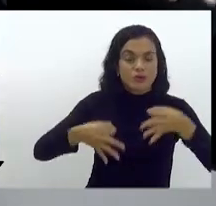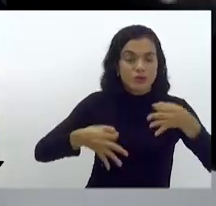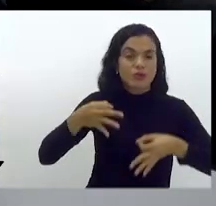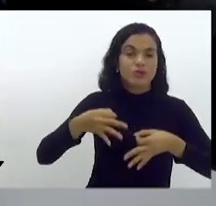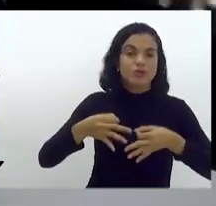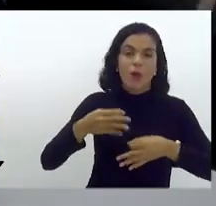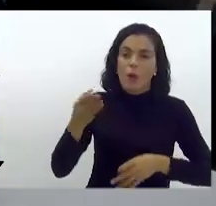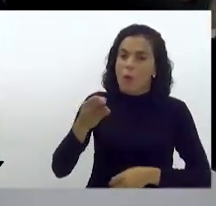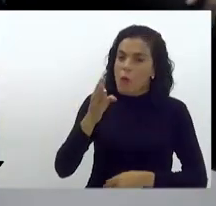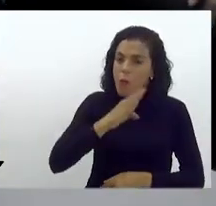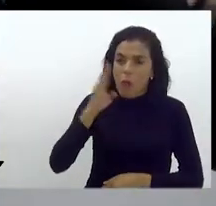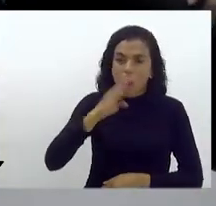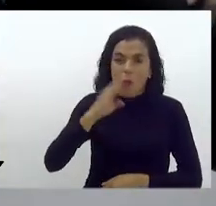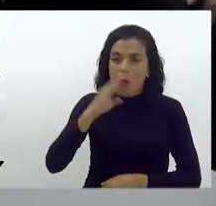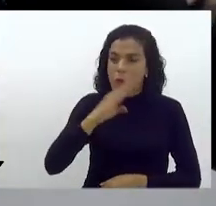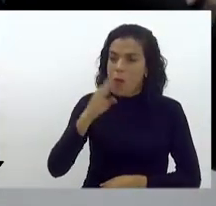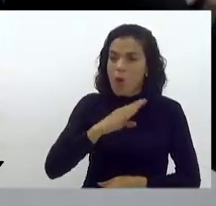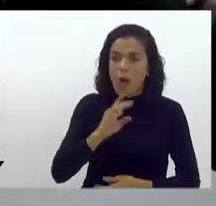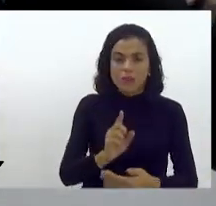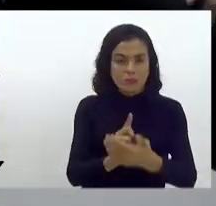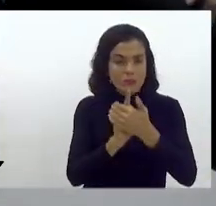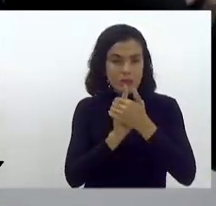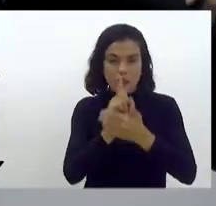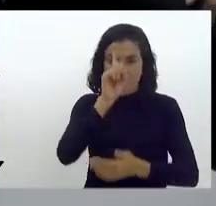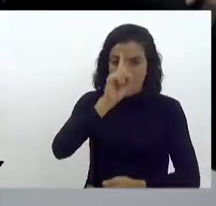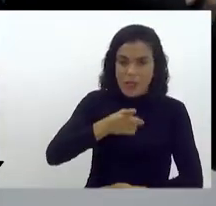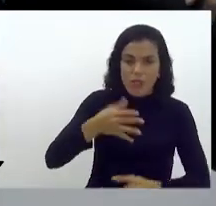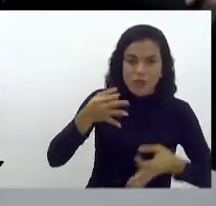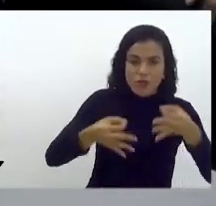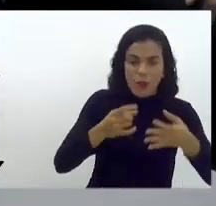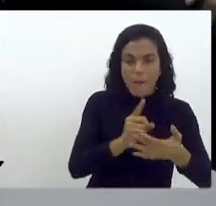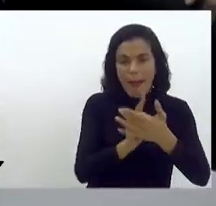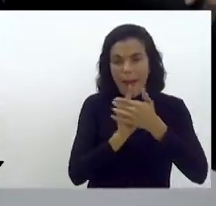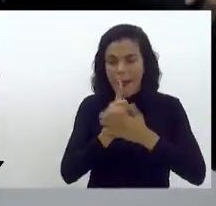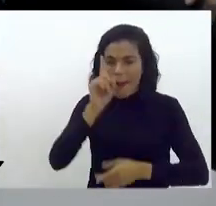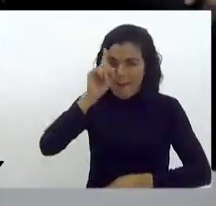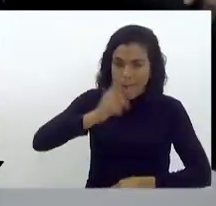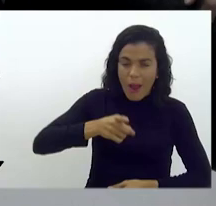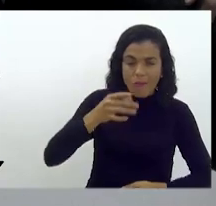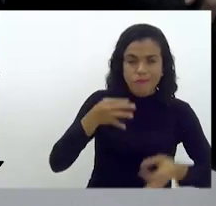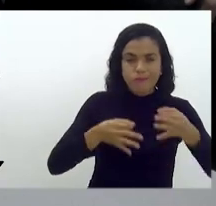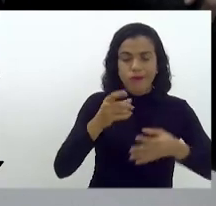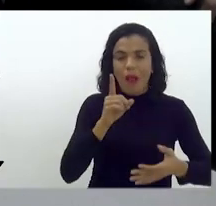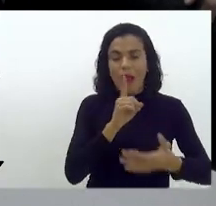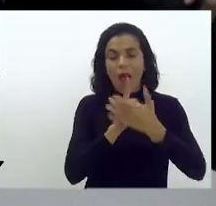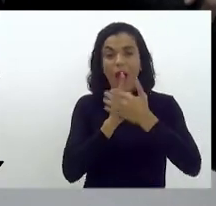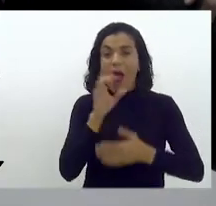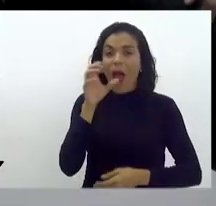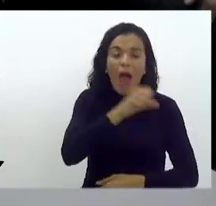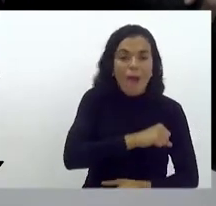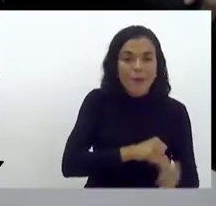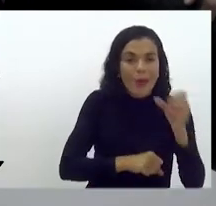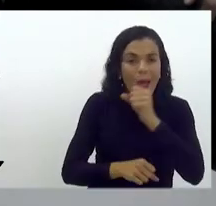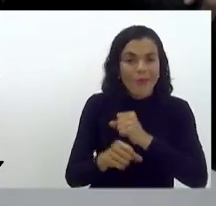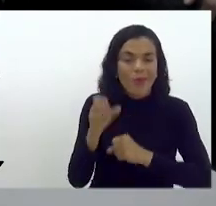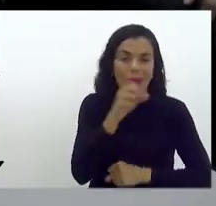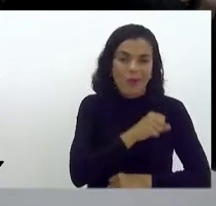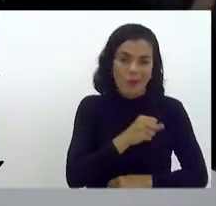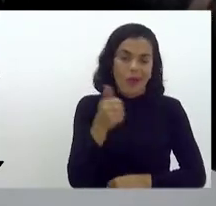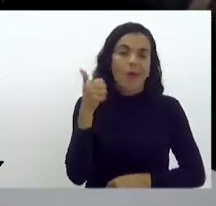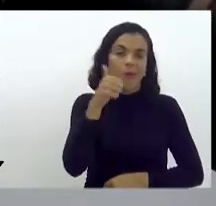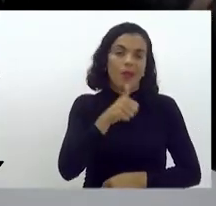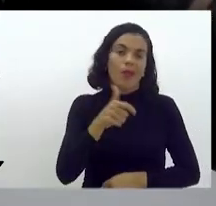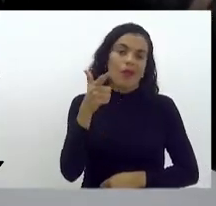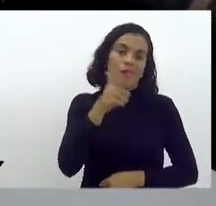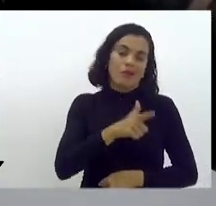né tem as medidas protetivas tem saída com bastante celeridade para as mulheres é que conseguem fazer fazem